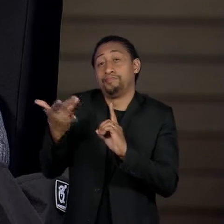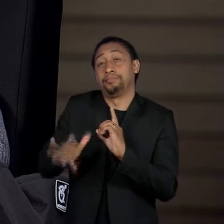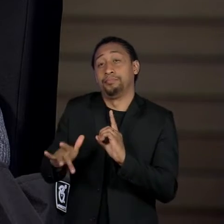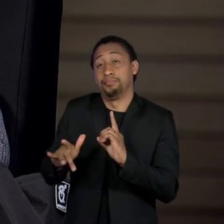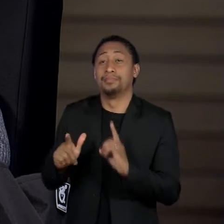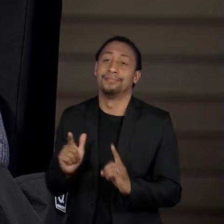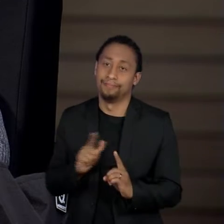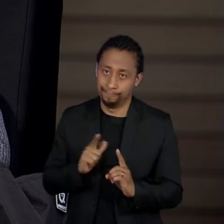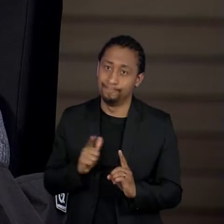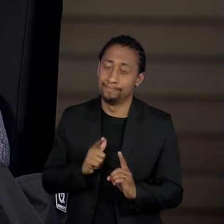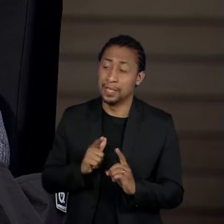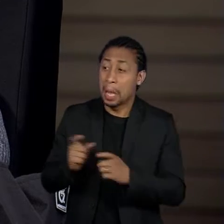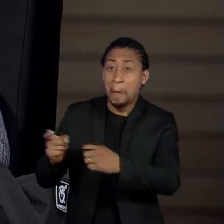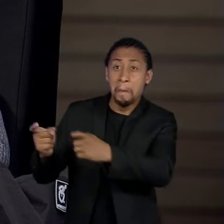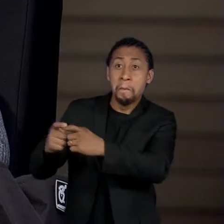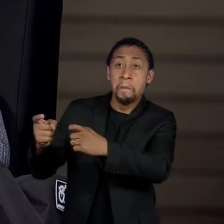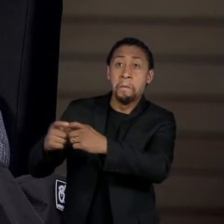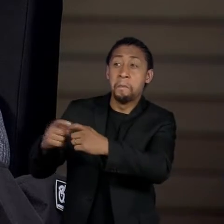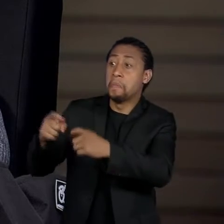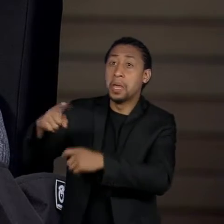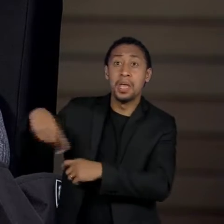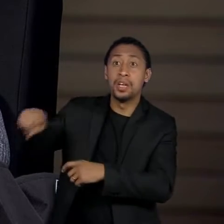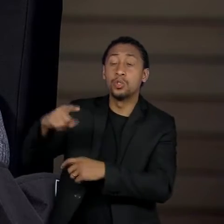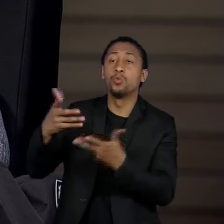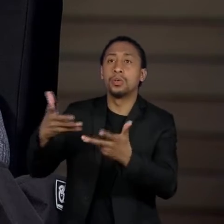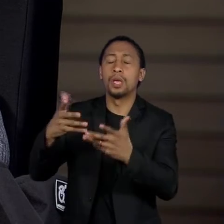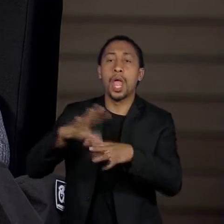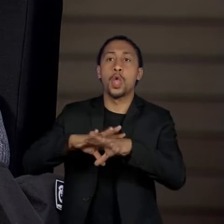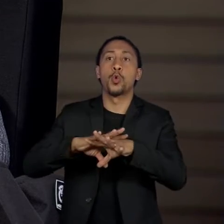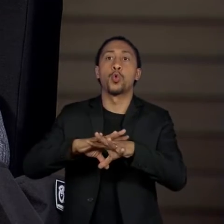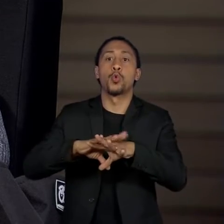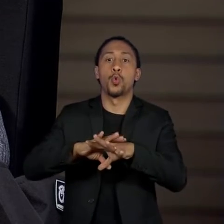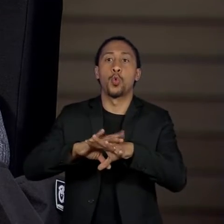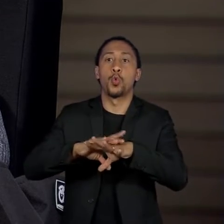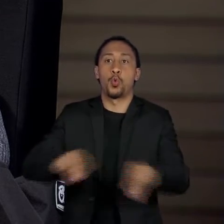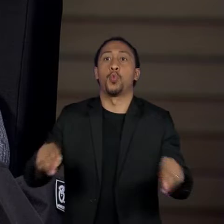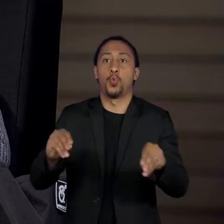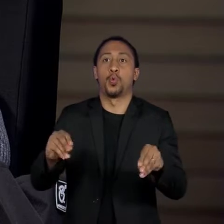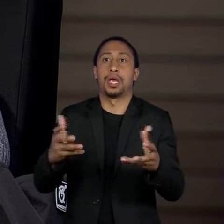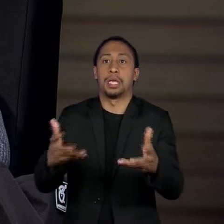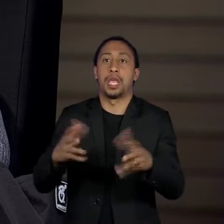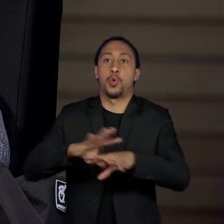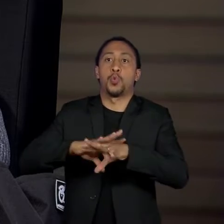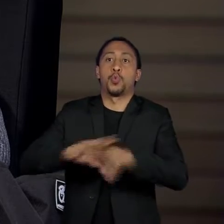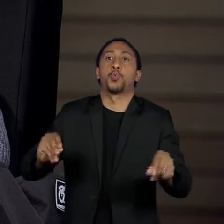visão médica, primeiro de cura, tá? Os médicos querem